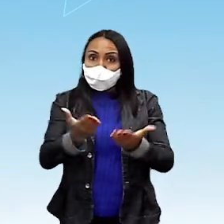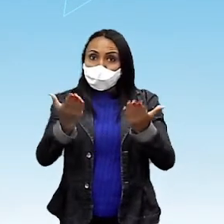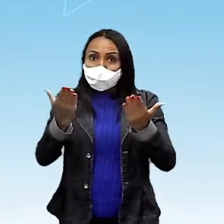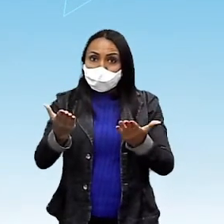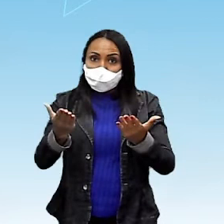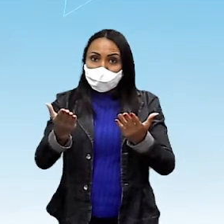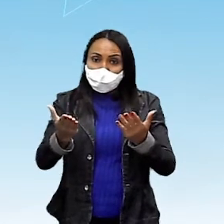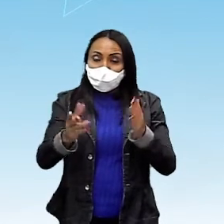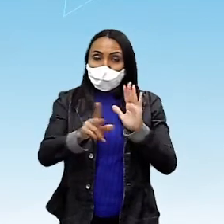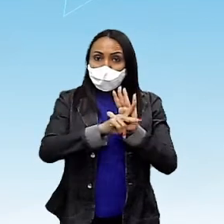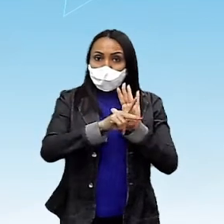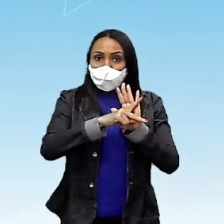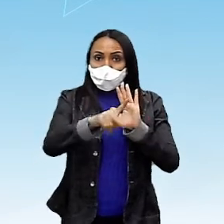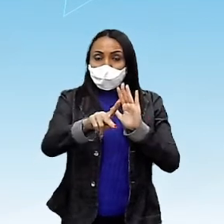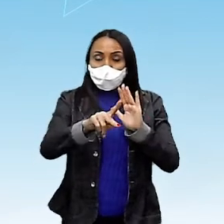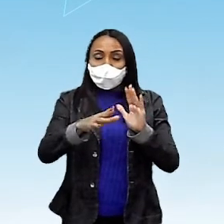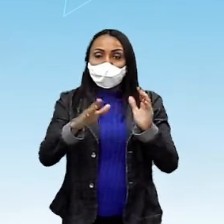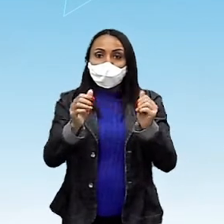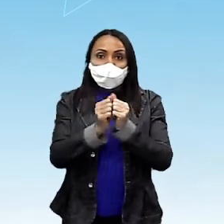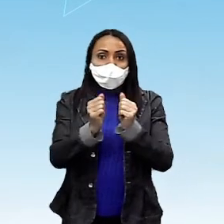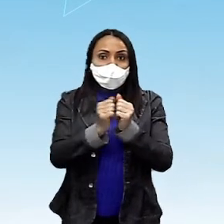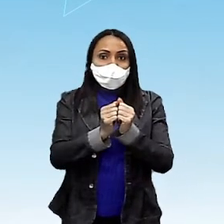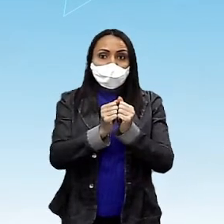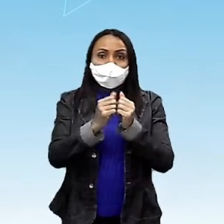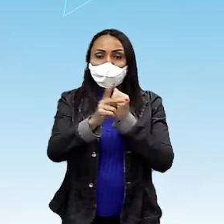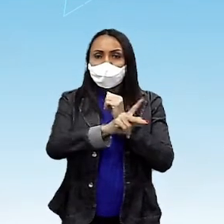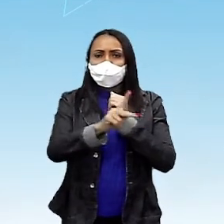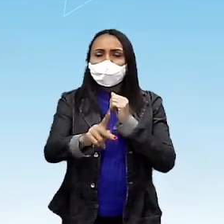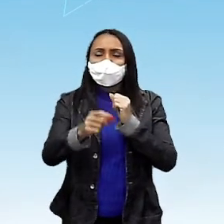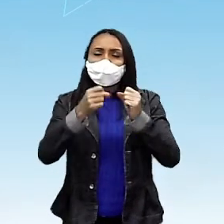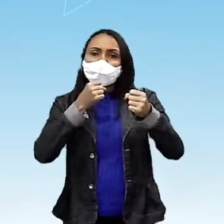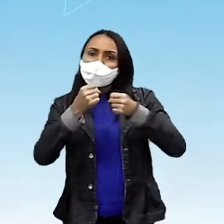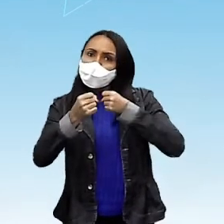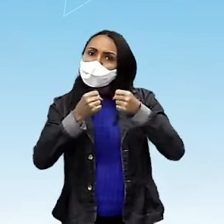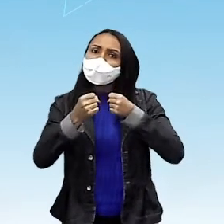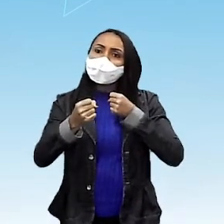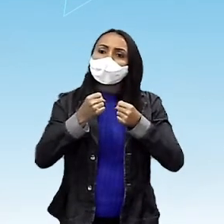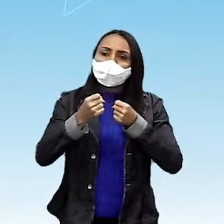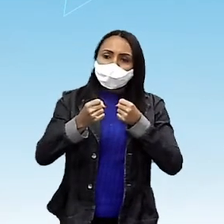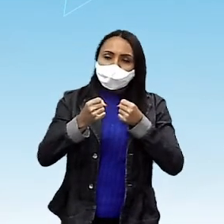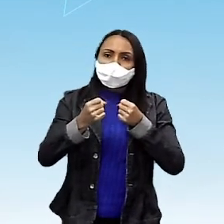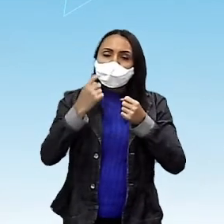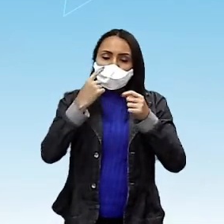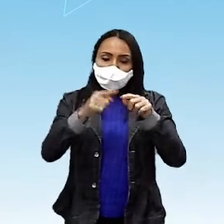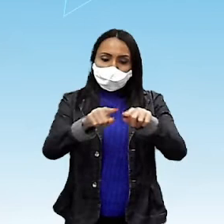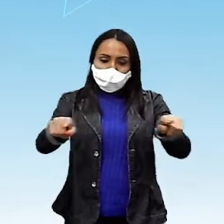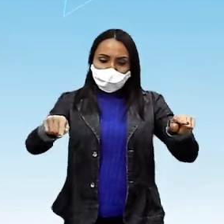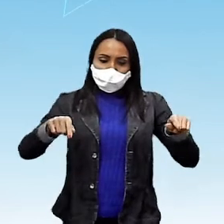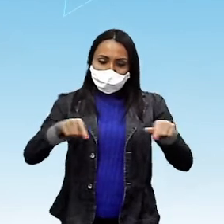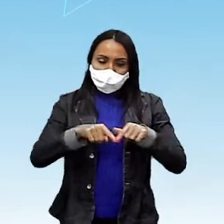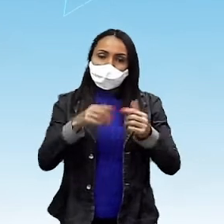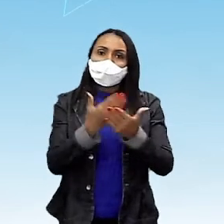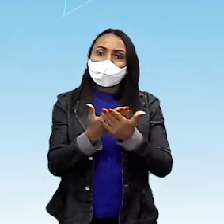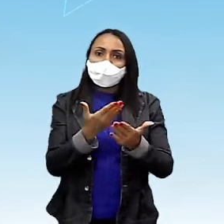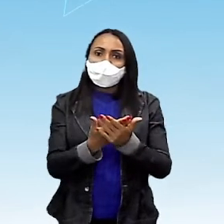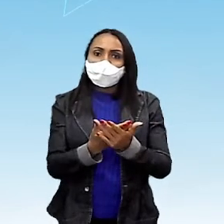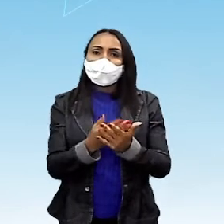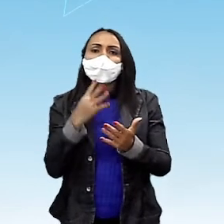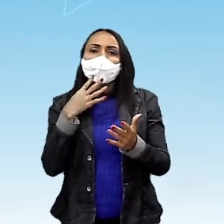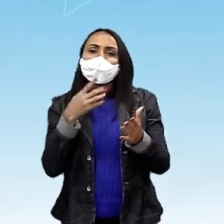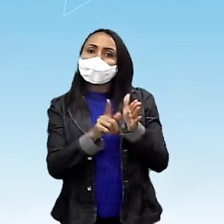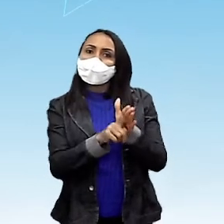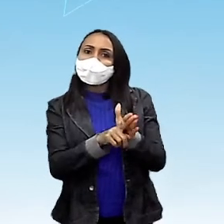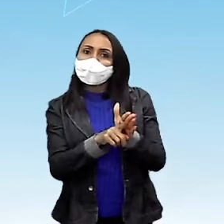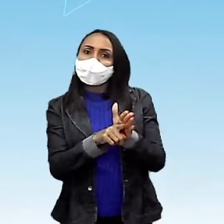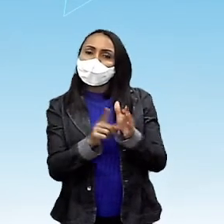seu professor, faça uma entrevista, simule uma entrevista em sala de aula, conhecer esse gênero mais